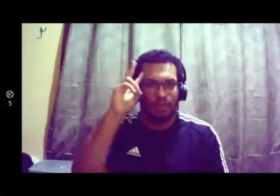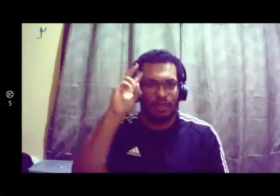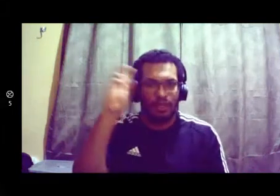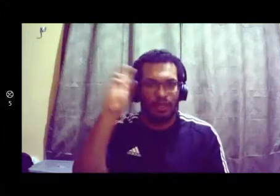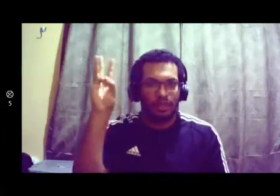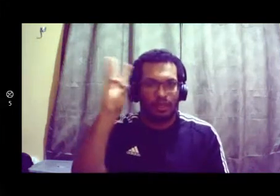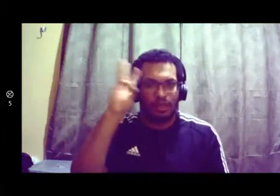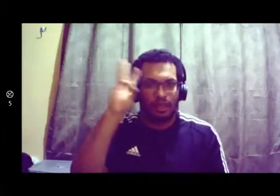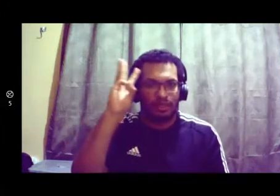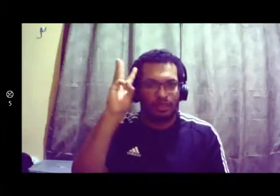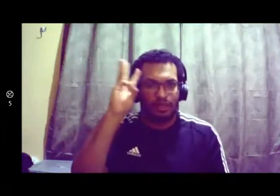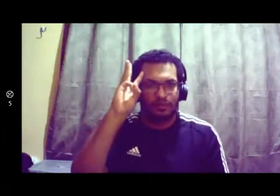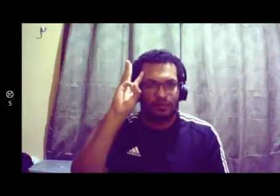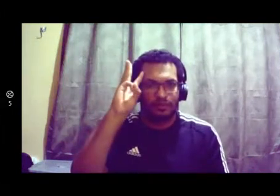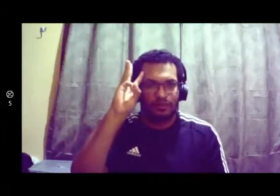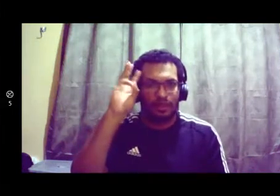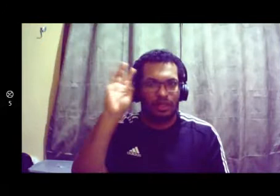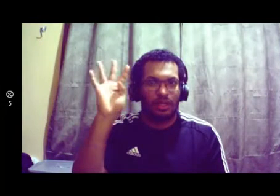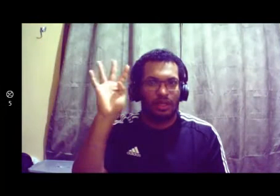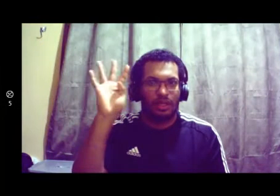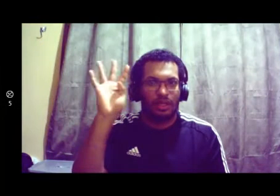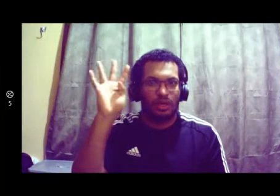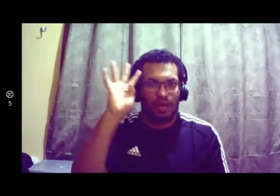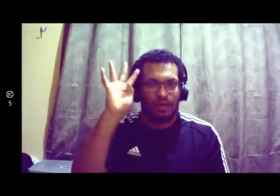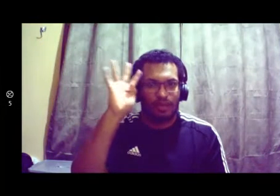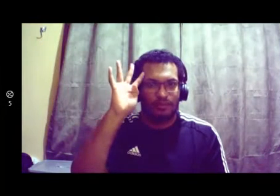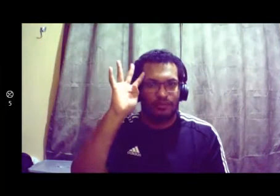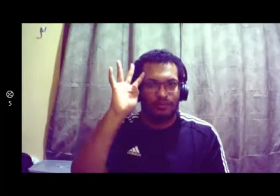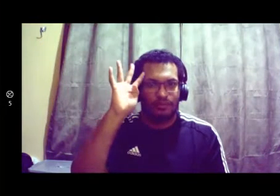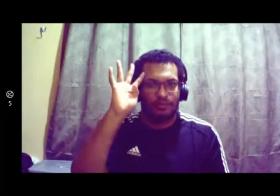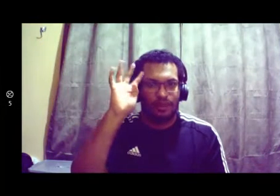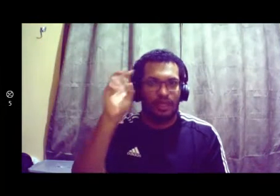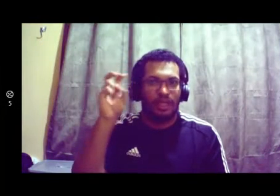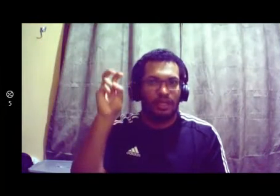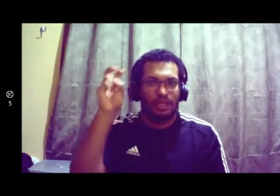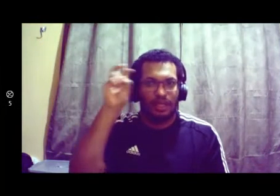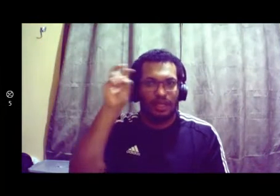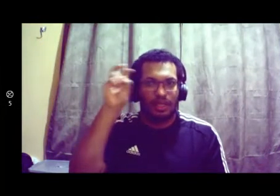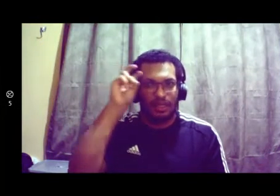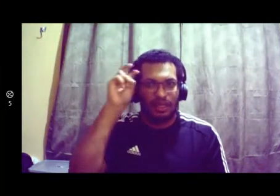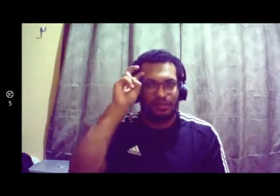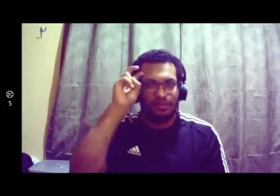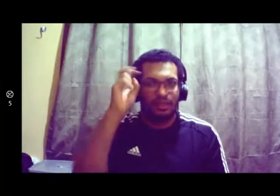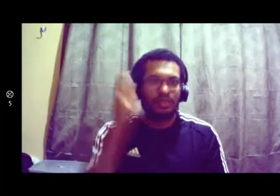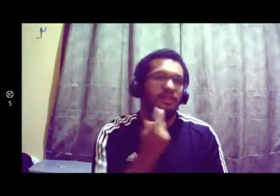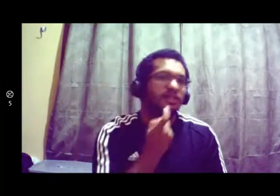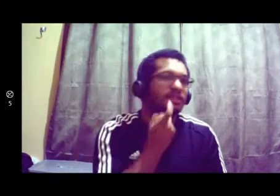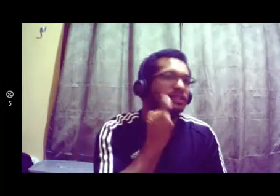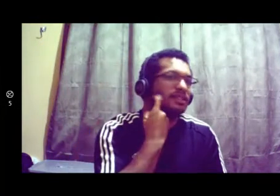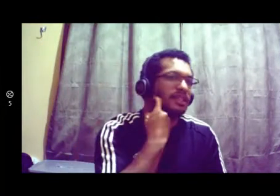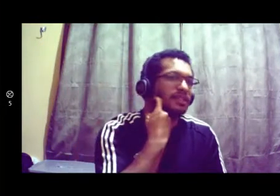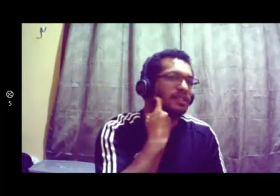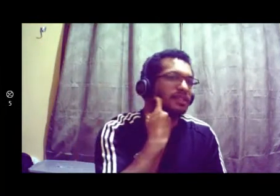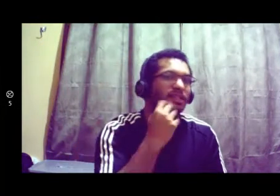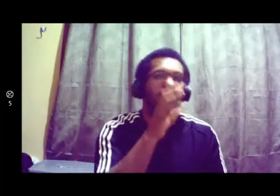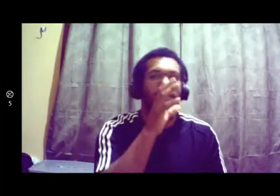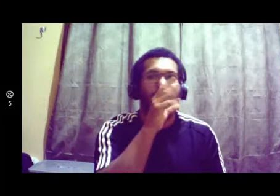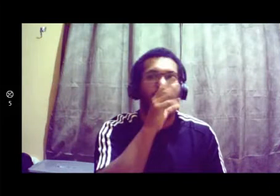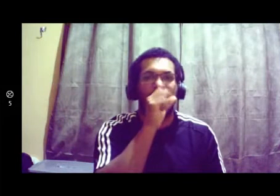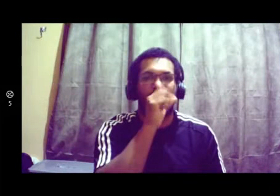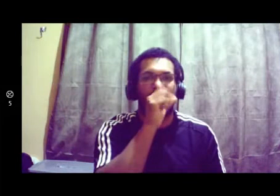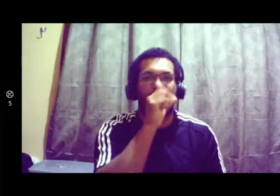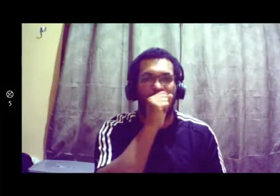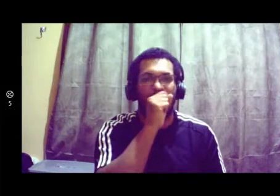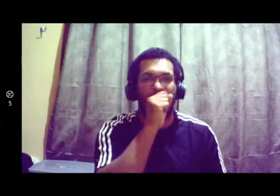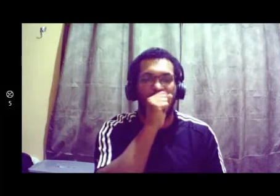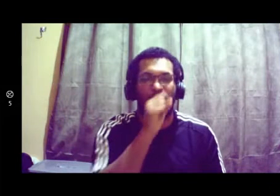segunda, terça, quarta, quinta, sexta